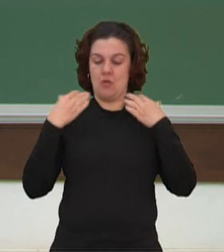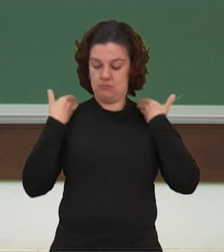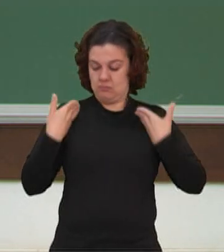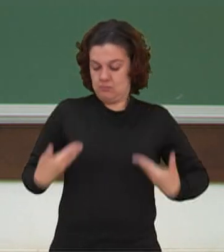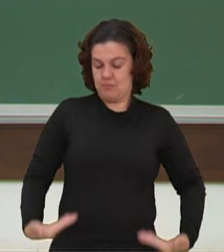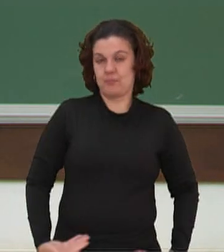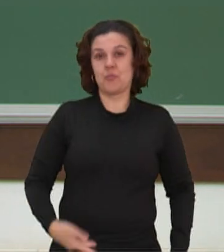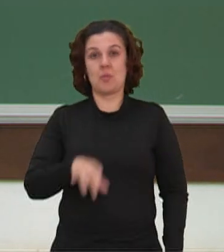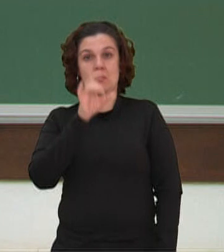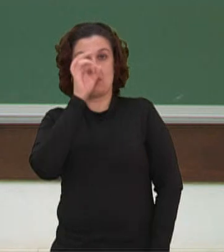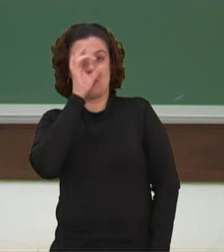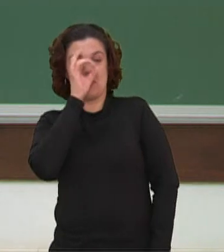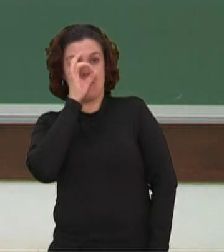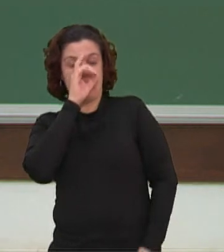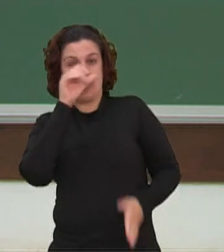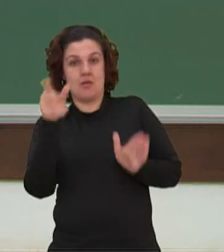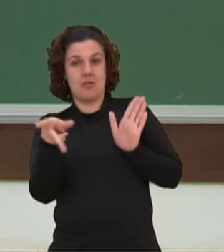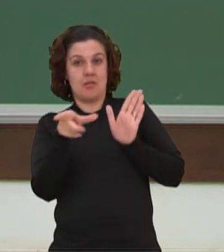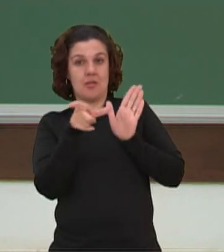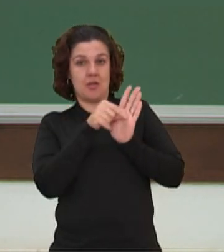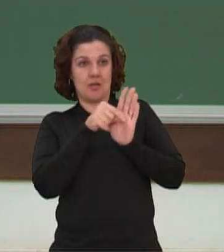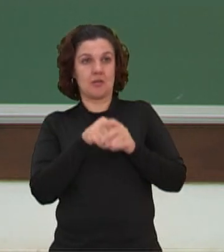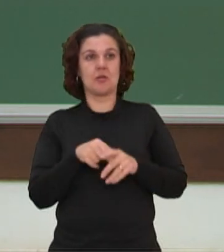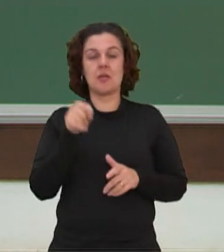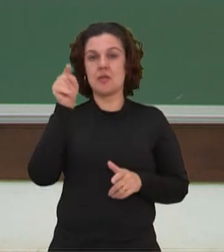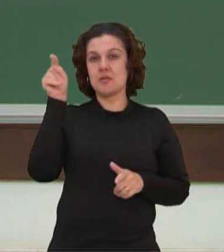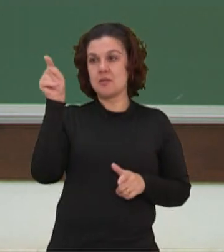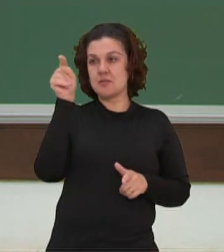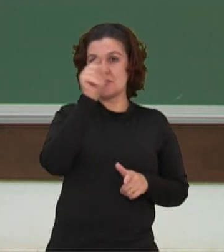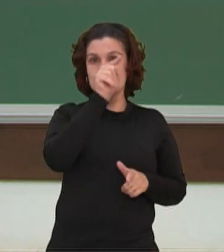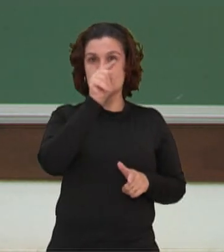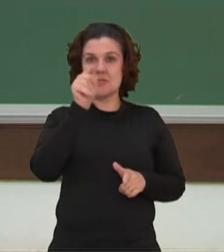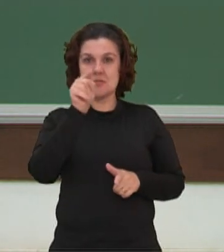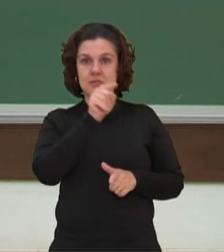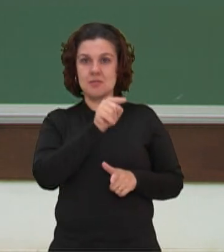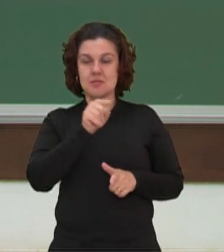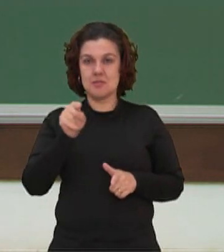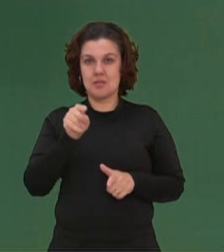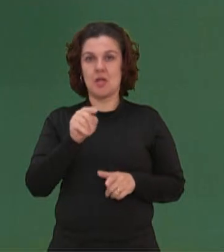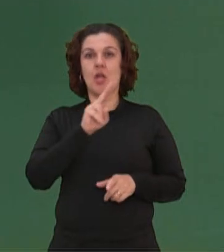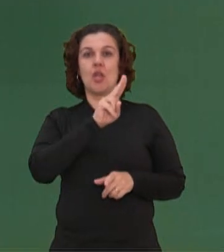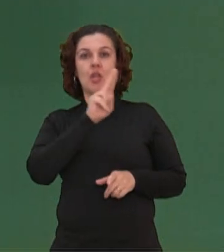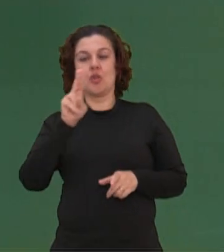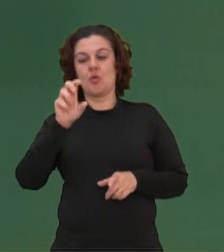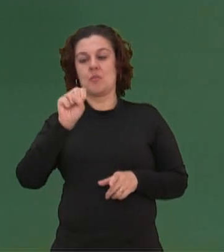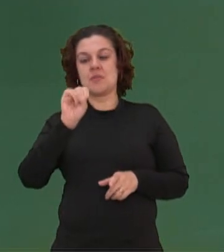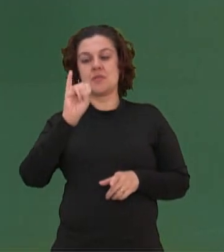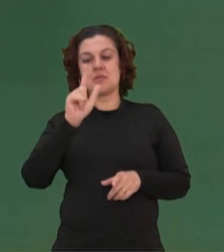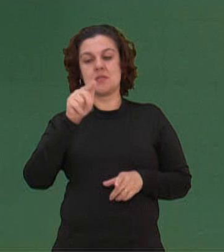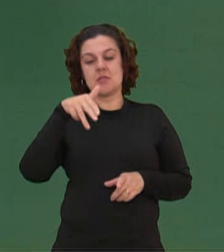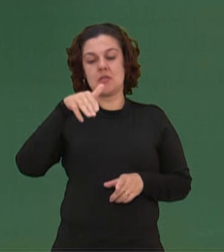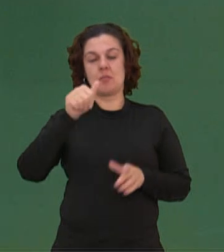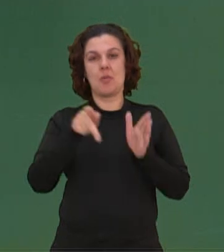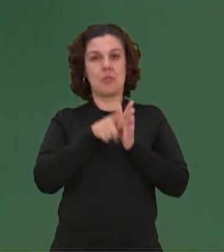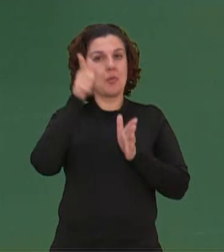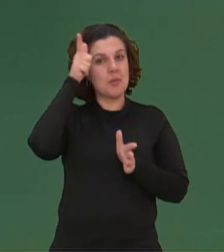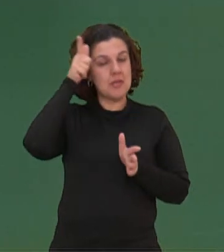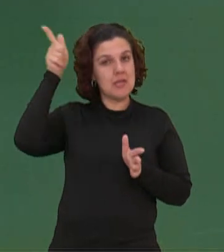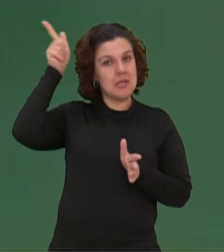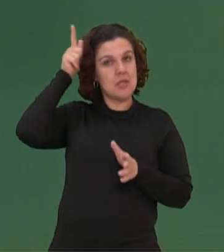verde característica e desse símbolo que é a letra sigma, a letra grega sigma, a ideia de